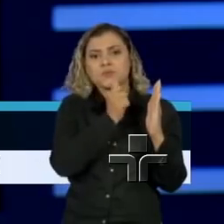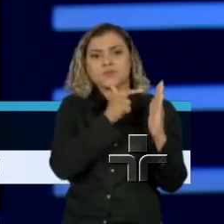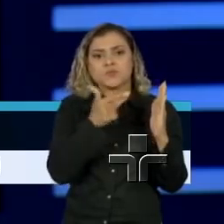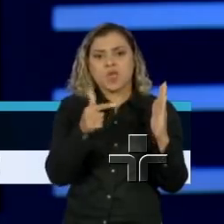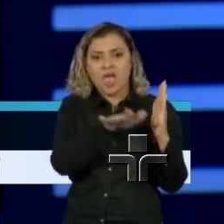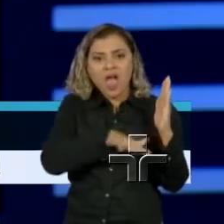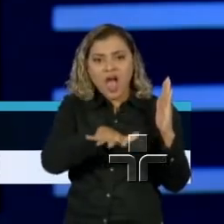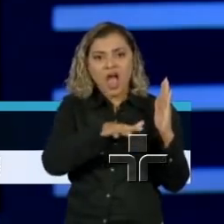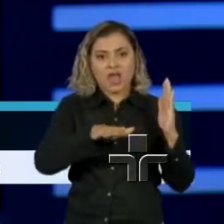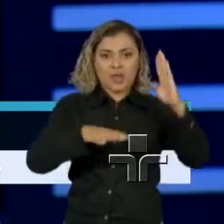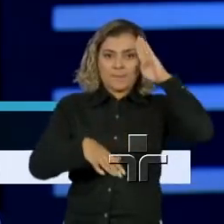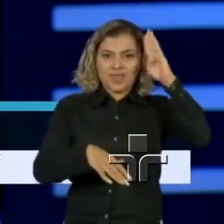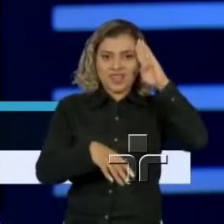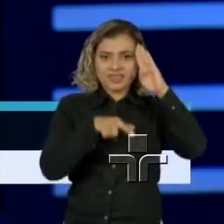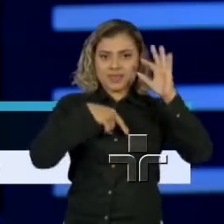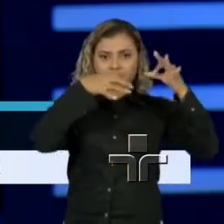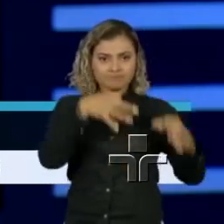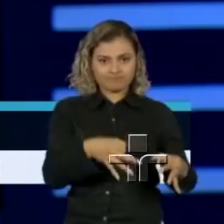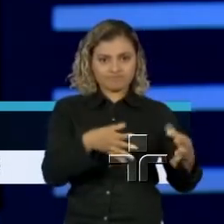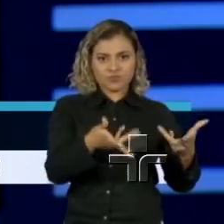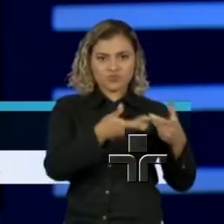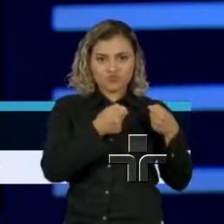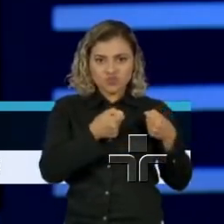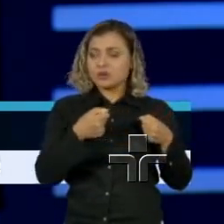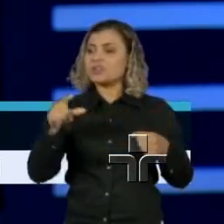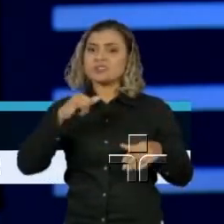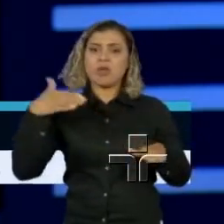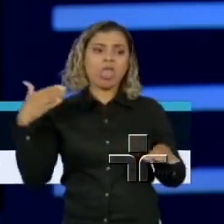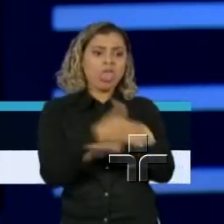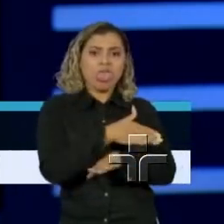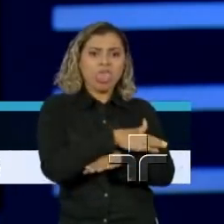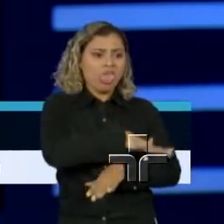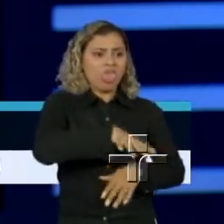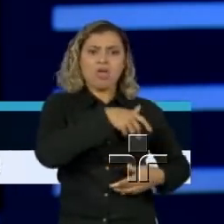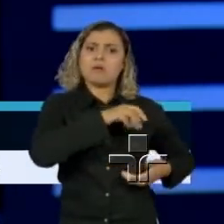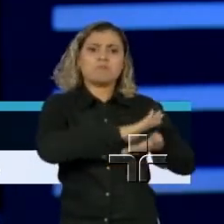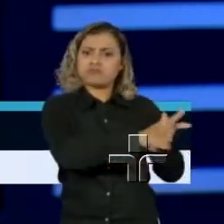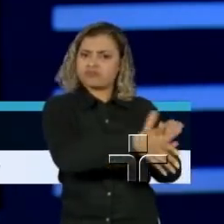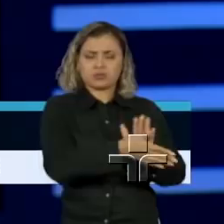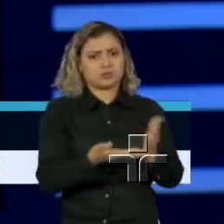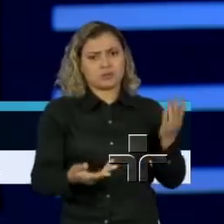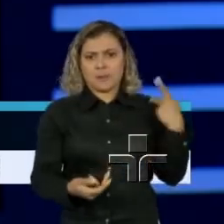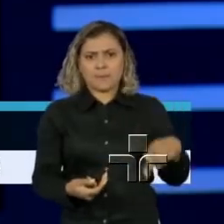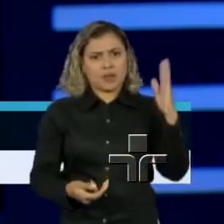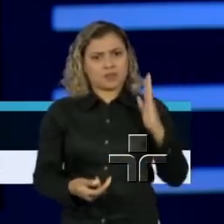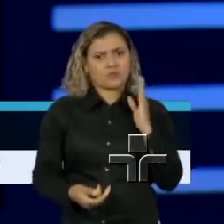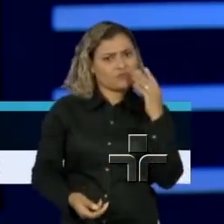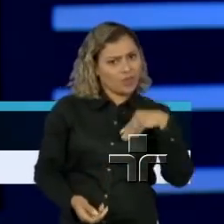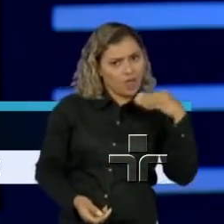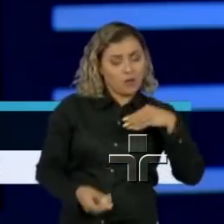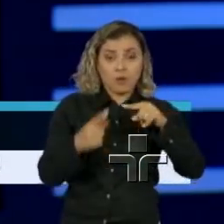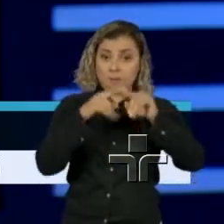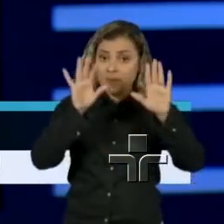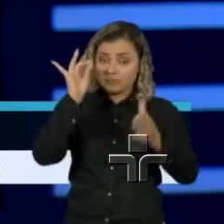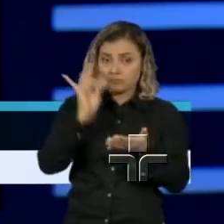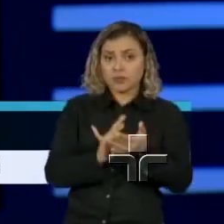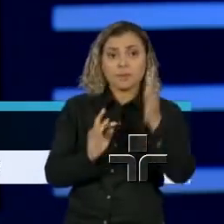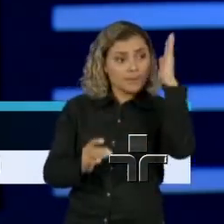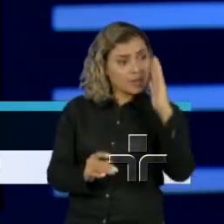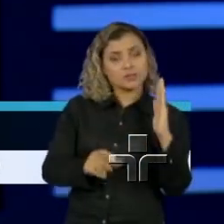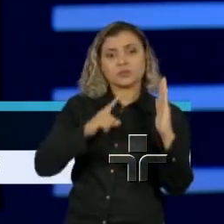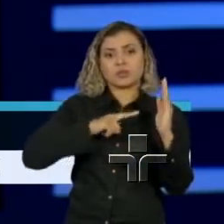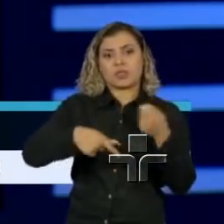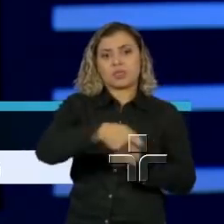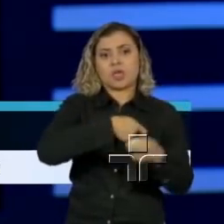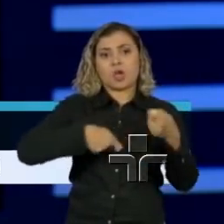militar, diplomático, político, ter qualquer intervenção nessa crise. Primeira coisa. Segundo, o Brasil tem negócios que são muito importantes